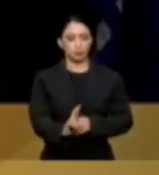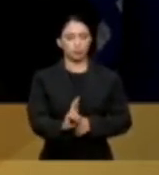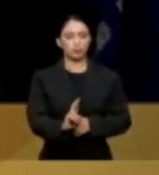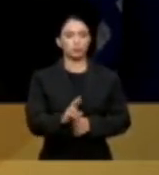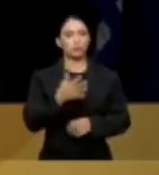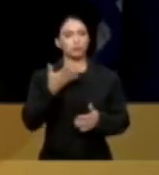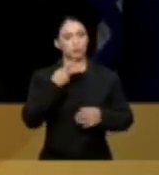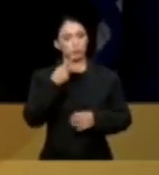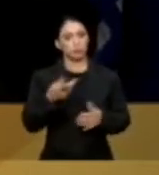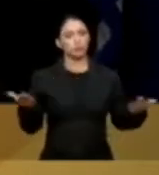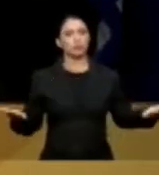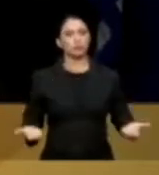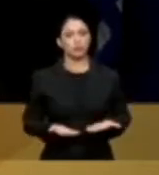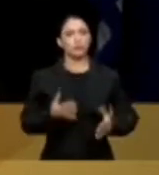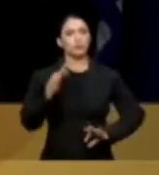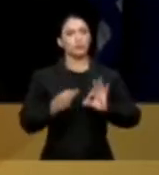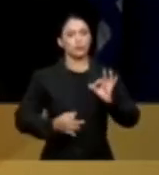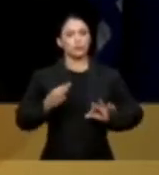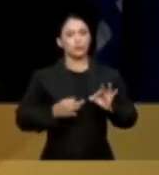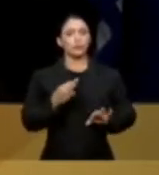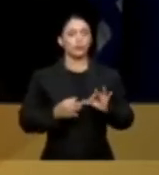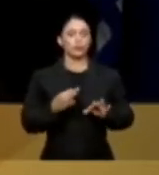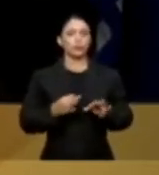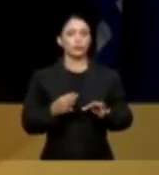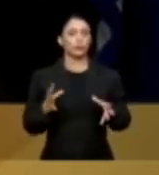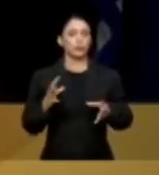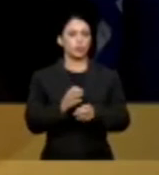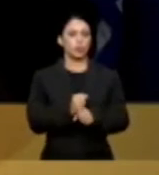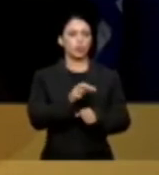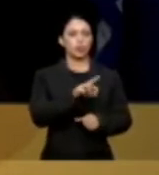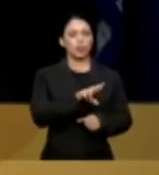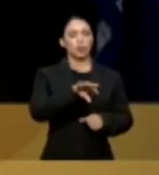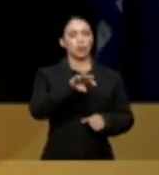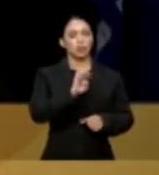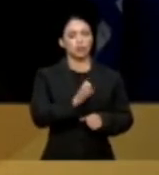nessa oportunidade, neste julgamento conjunto, no RE